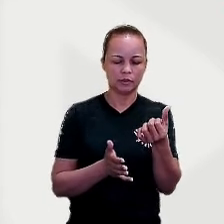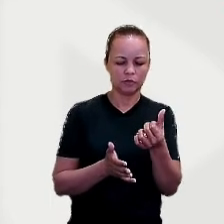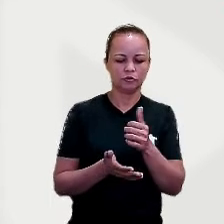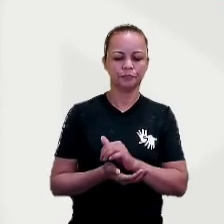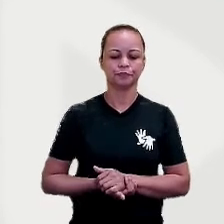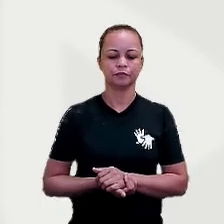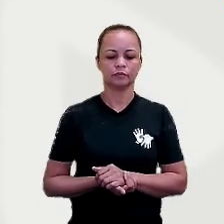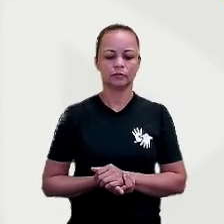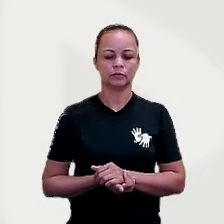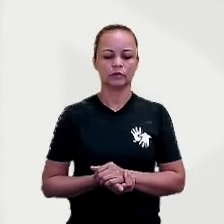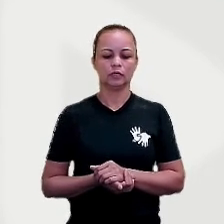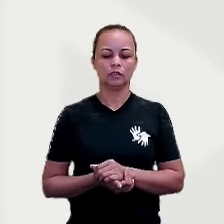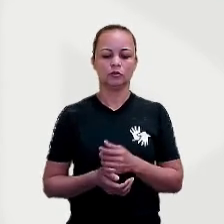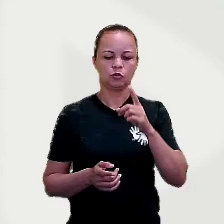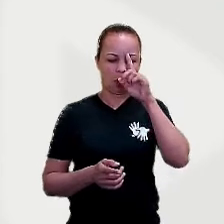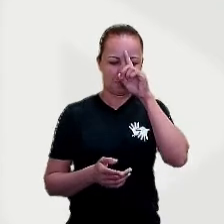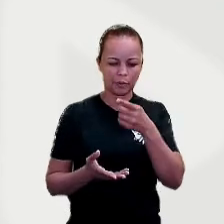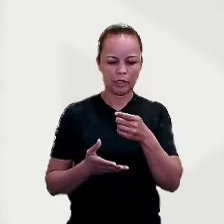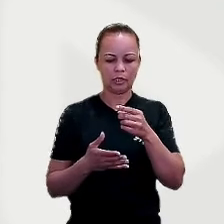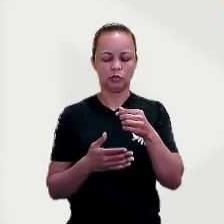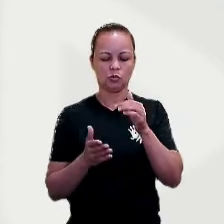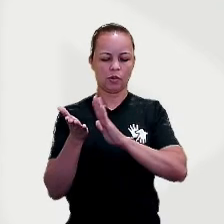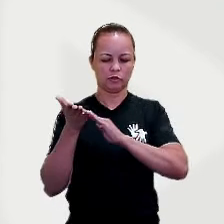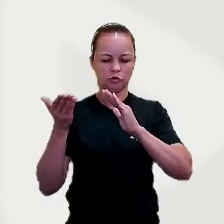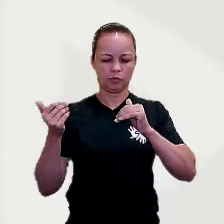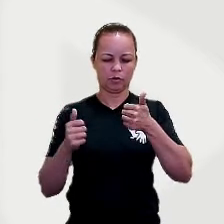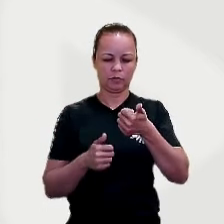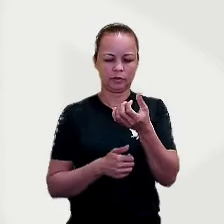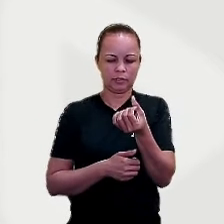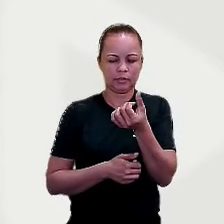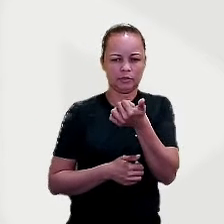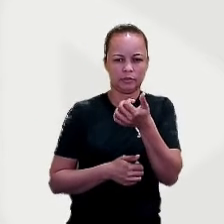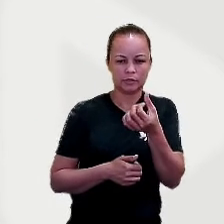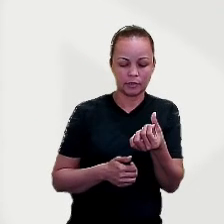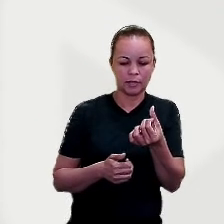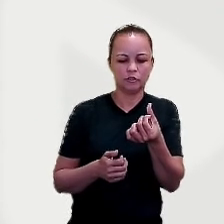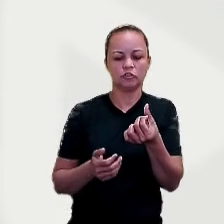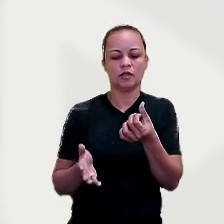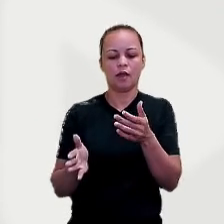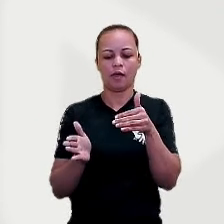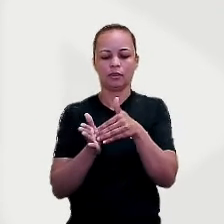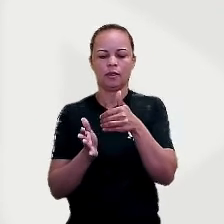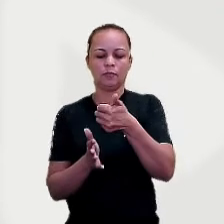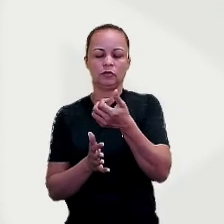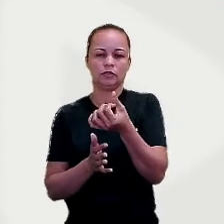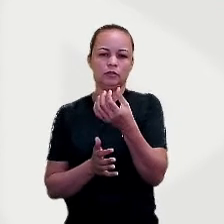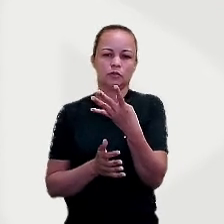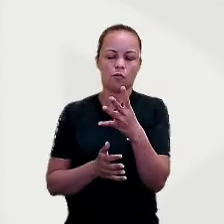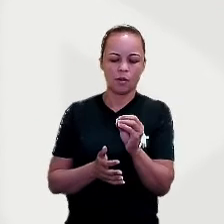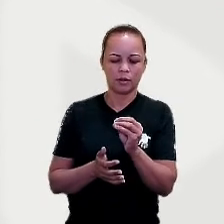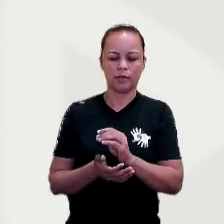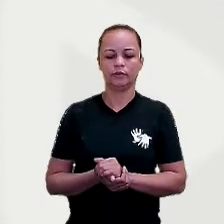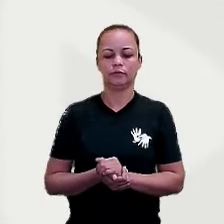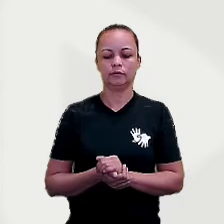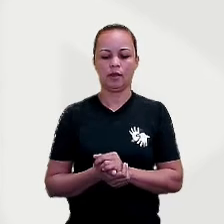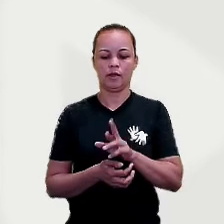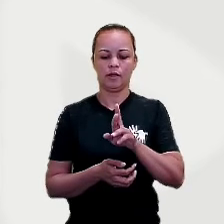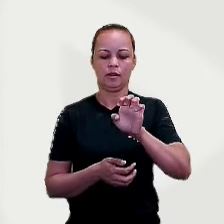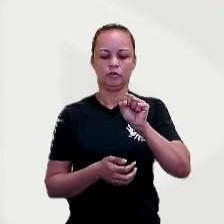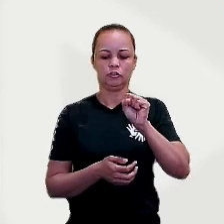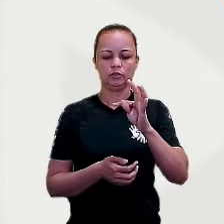Domínio espanhol, de 1616 a 1640. Restauração,